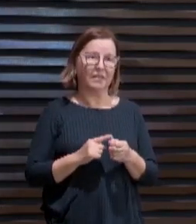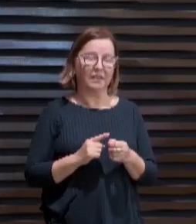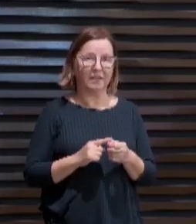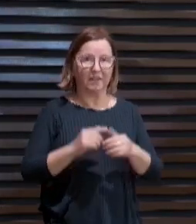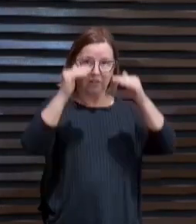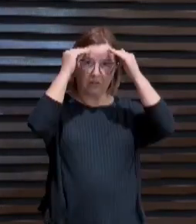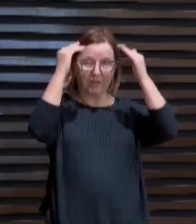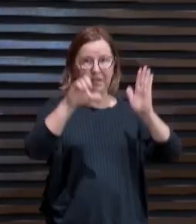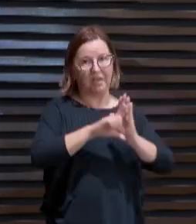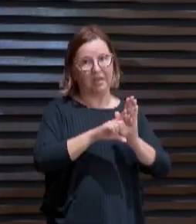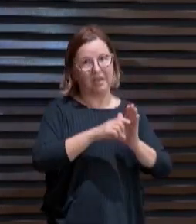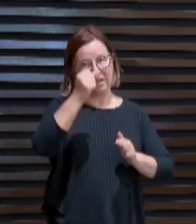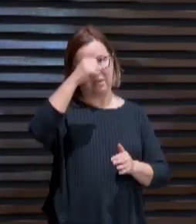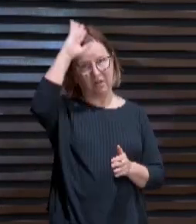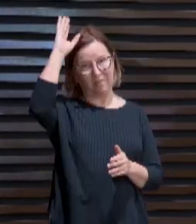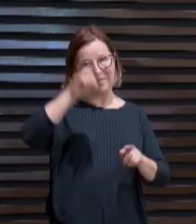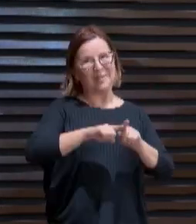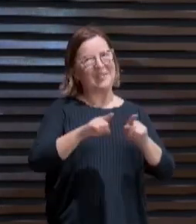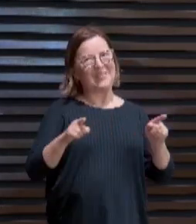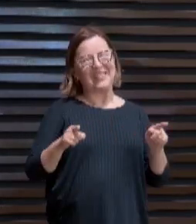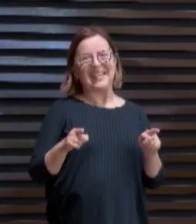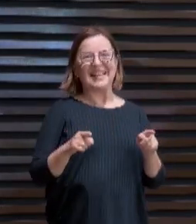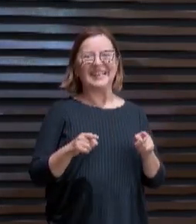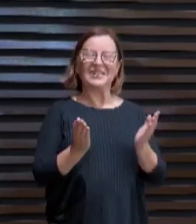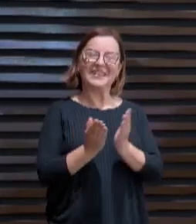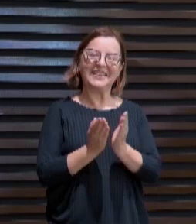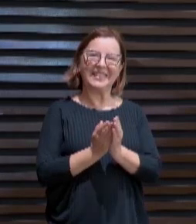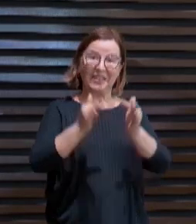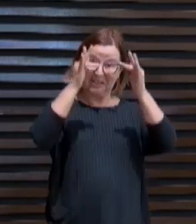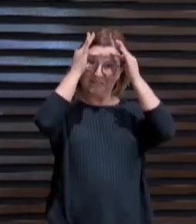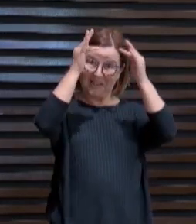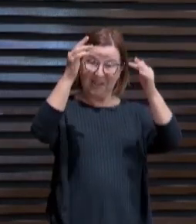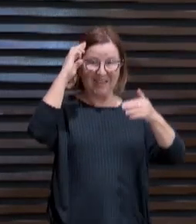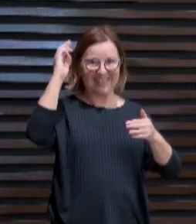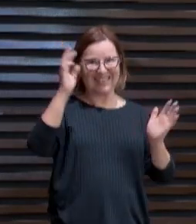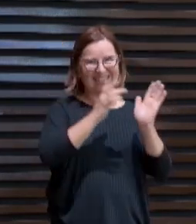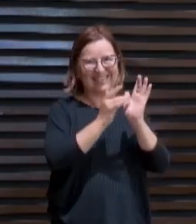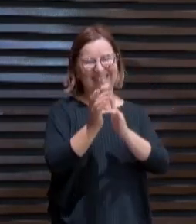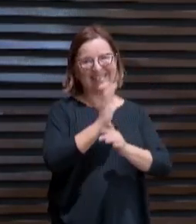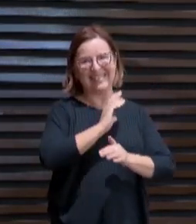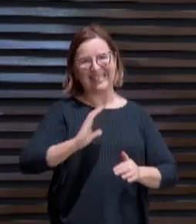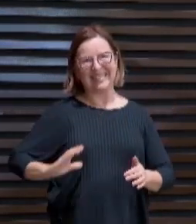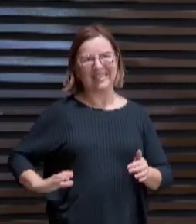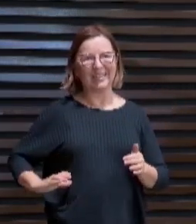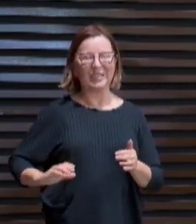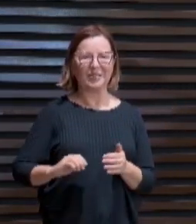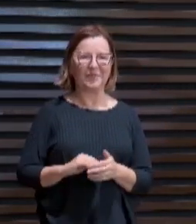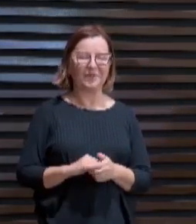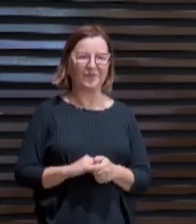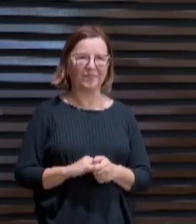em Esmirna era fiel ao Senhor Jesus Cristo. Era uma cidade, então, muito rica. Eu estou batendo nessa tecla, mais adiante vocês vão entender o